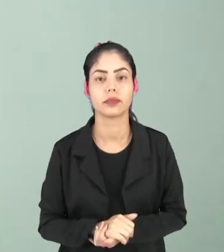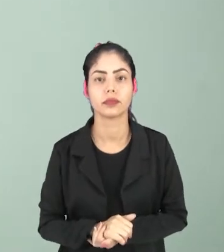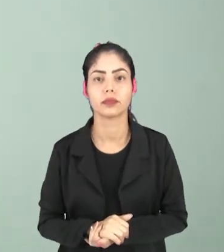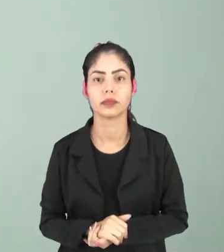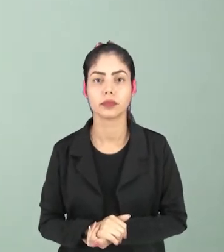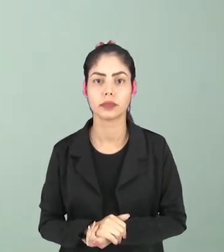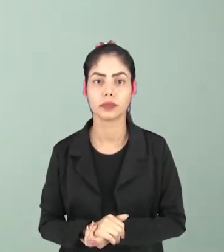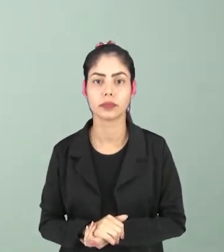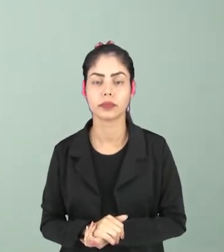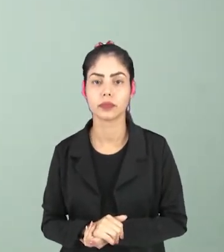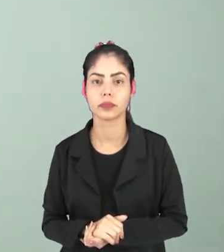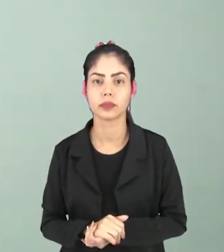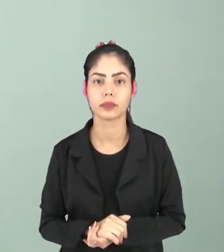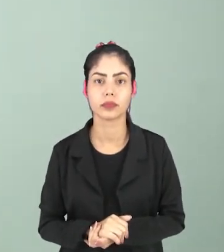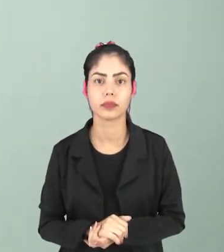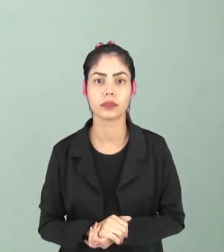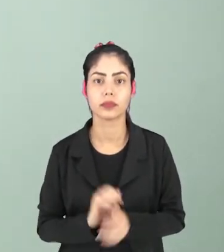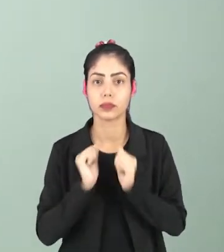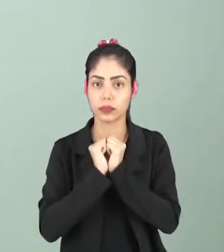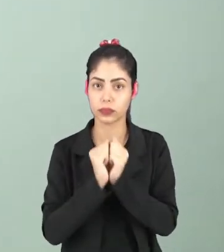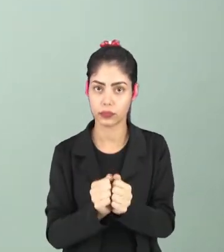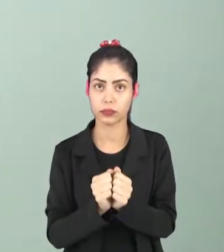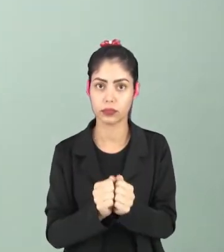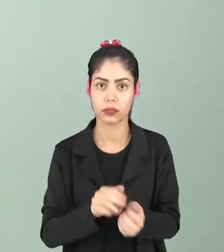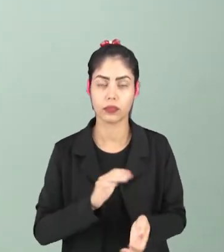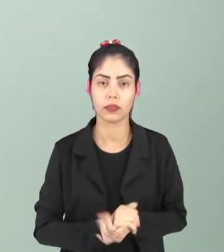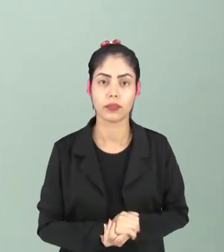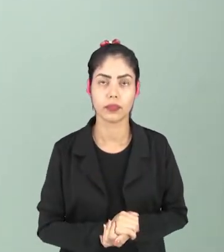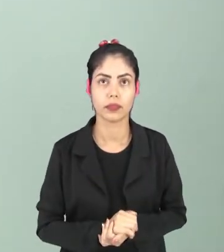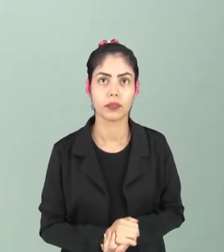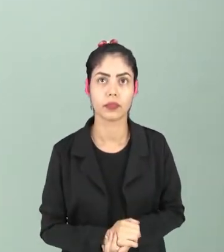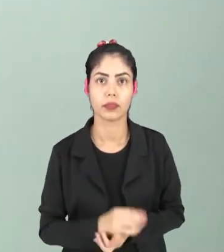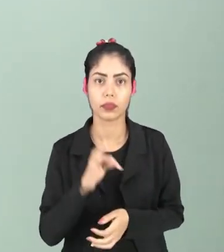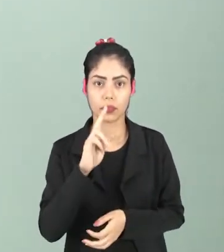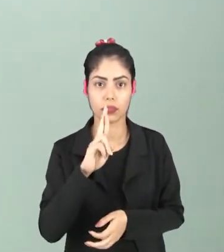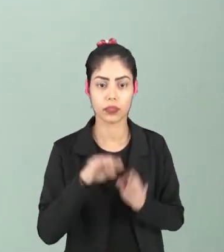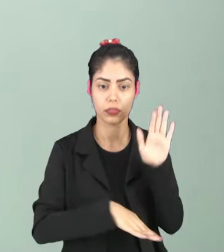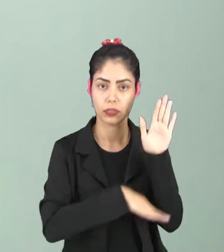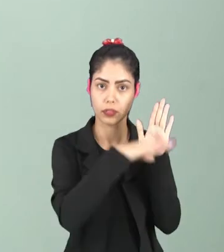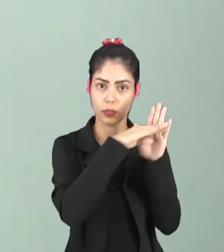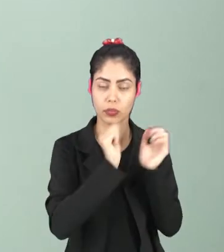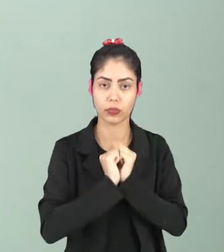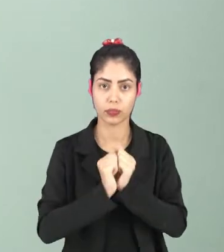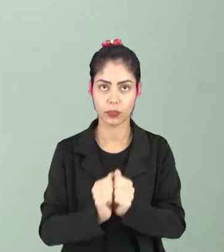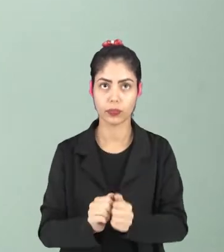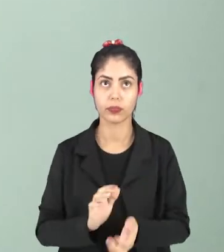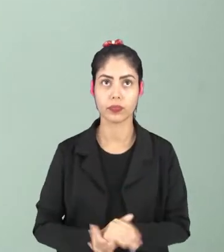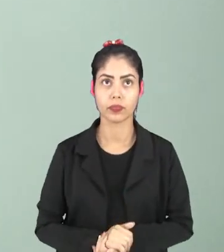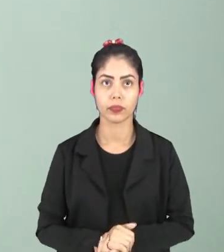pode conservar pela adição de açúcar junto com um componente térmico, tá bom?